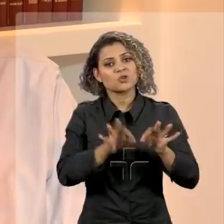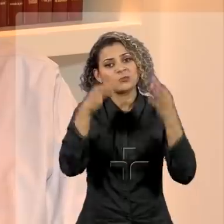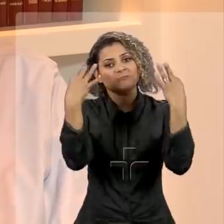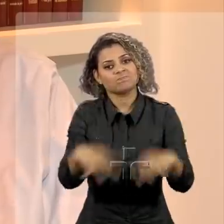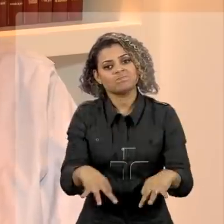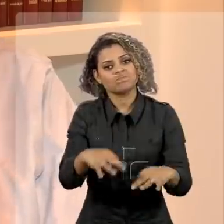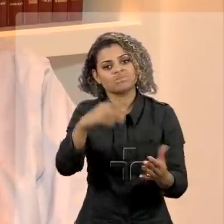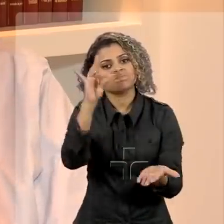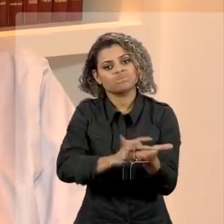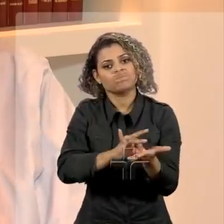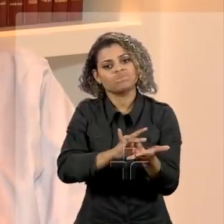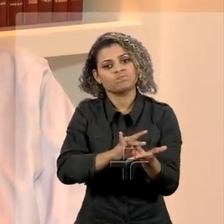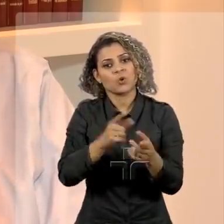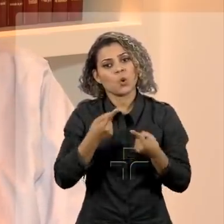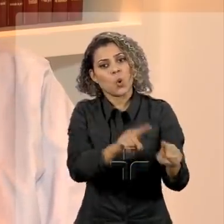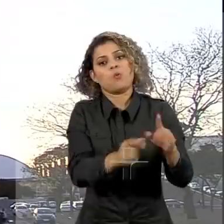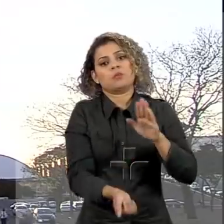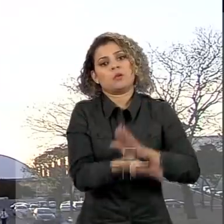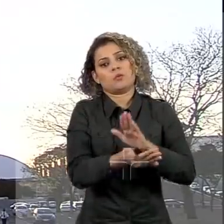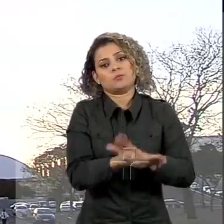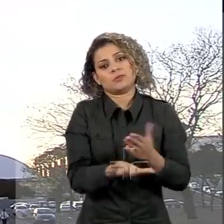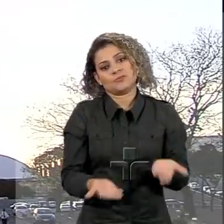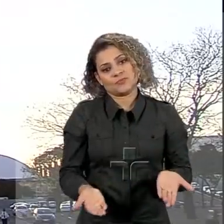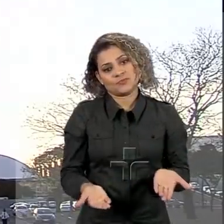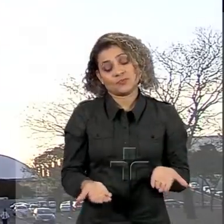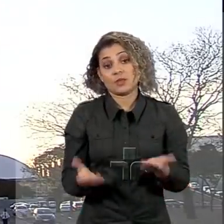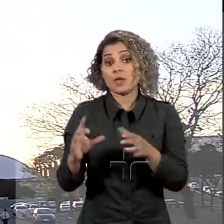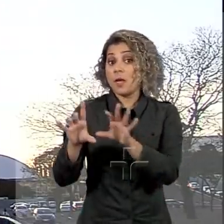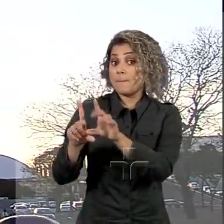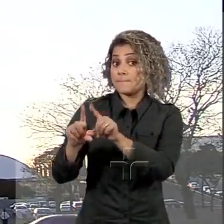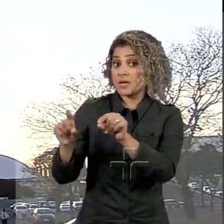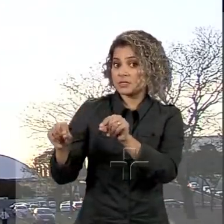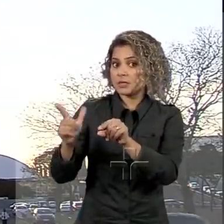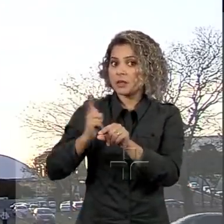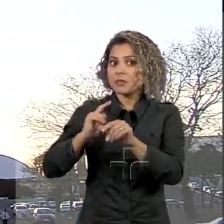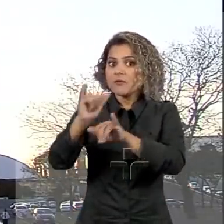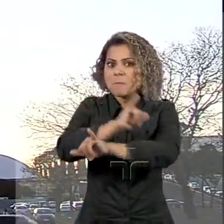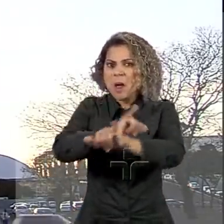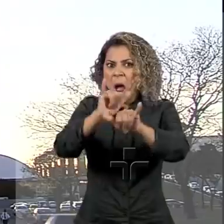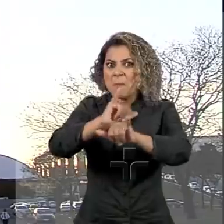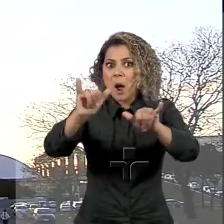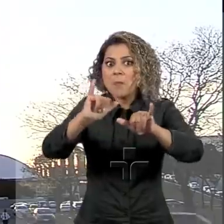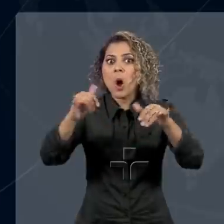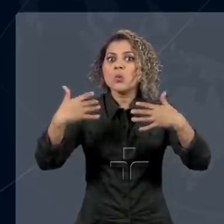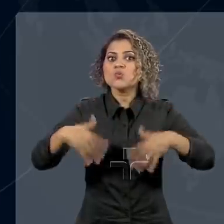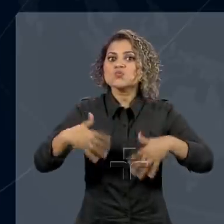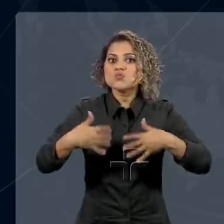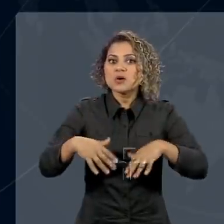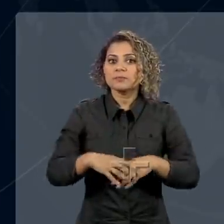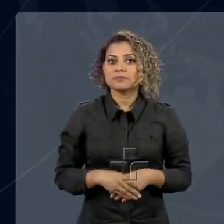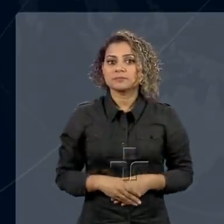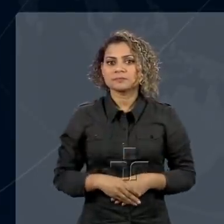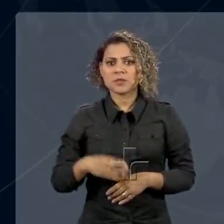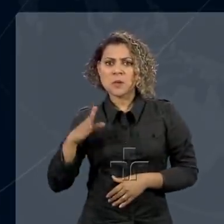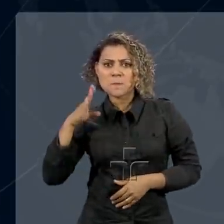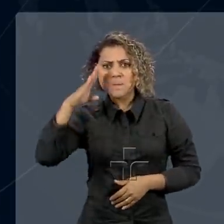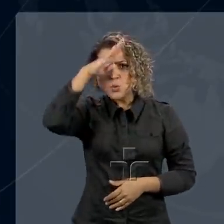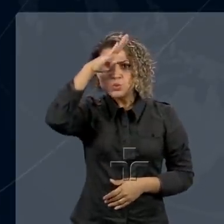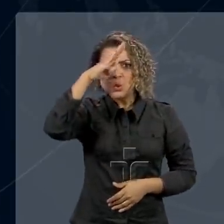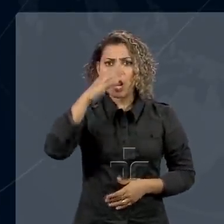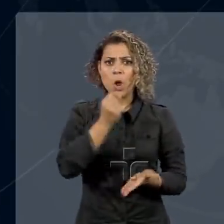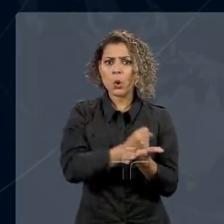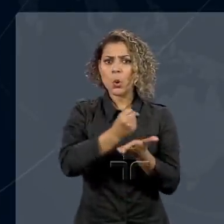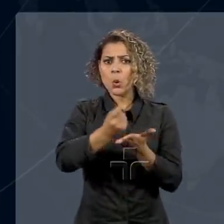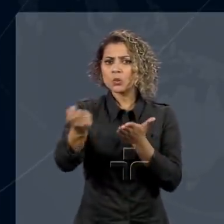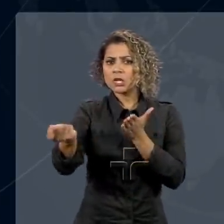efetivos no plano do combate à corrupção. Em Brasília, a repercussão também foi grande. Bolsonaro